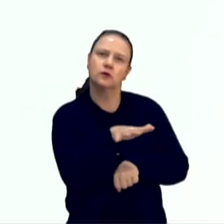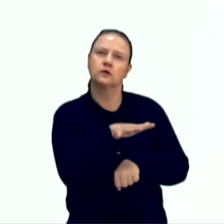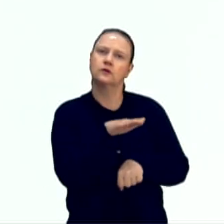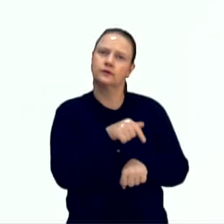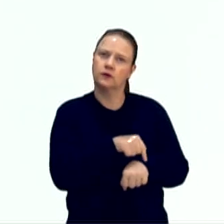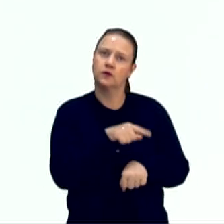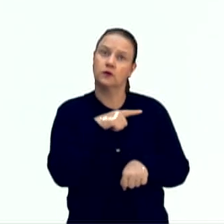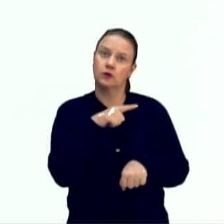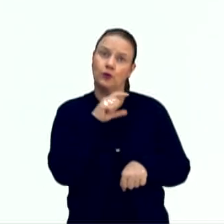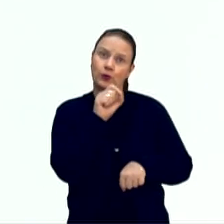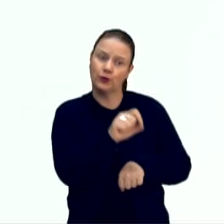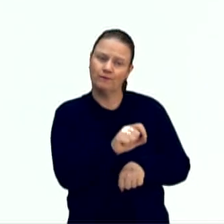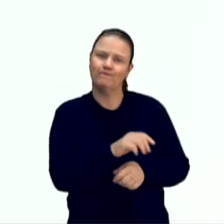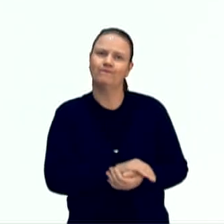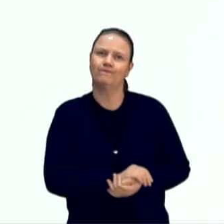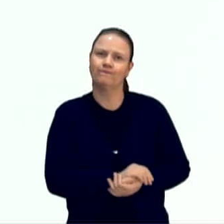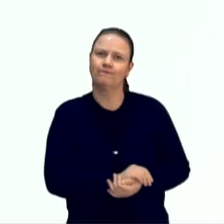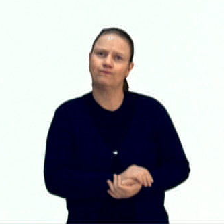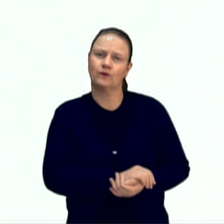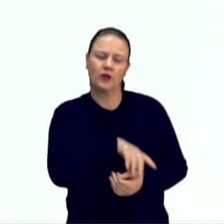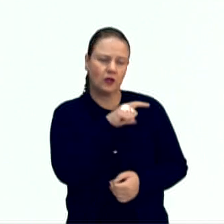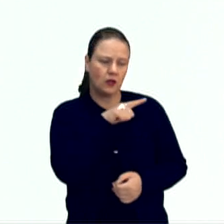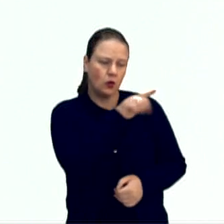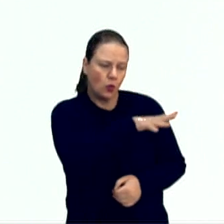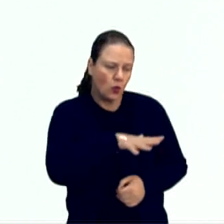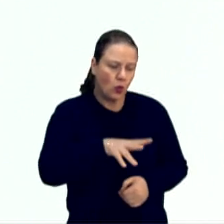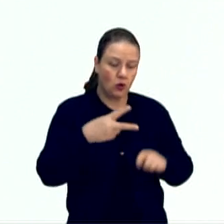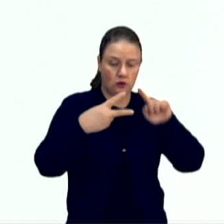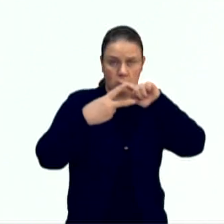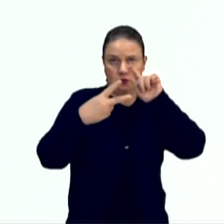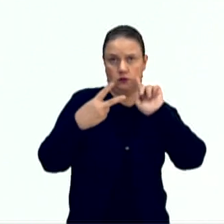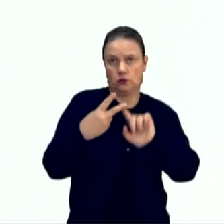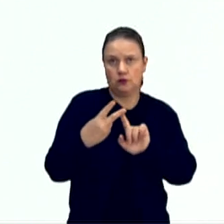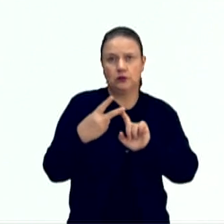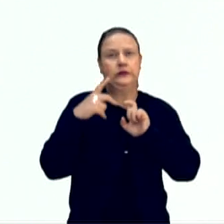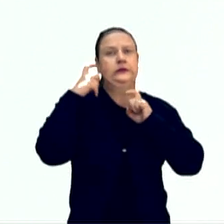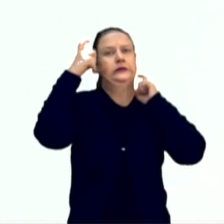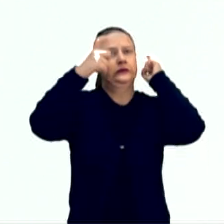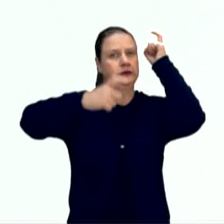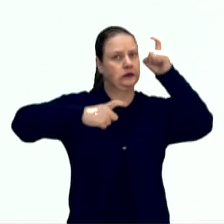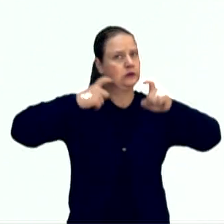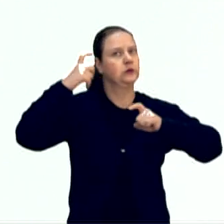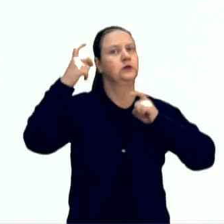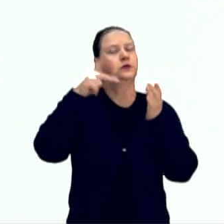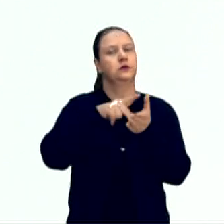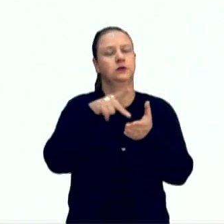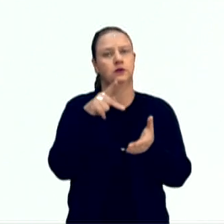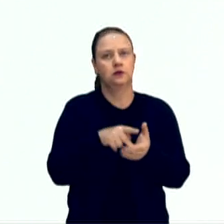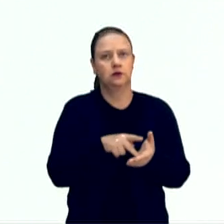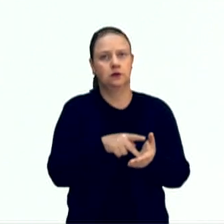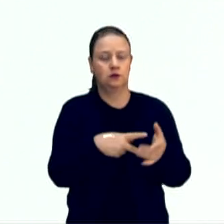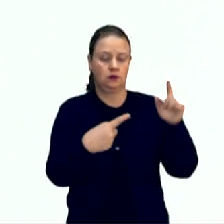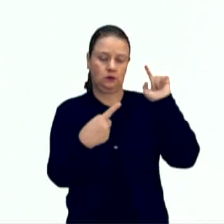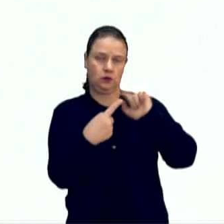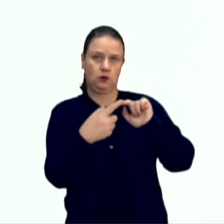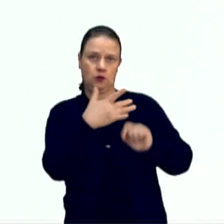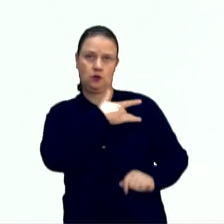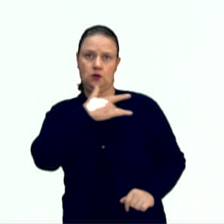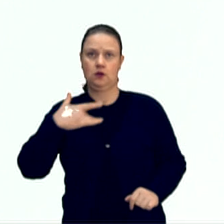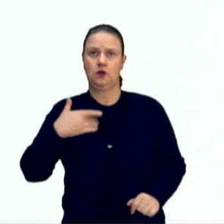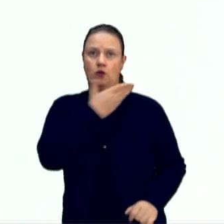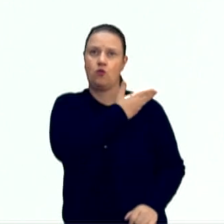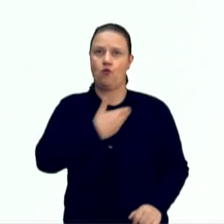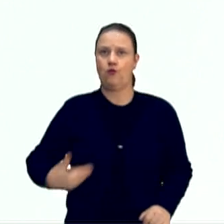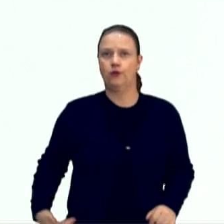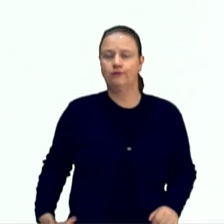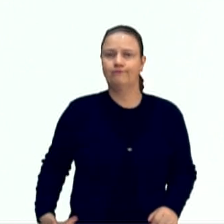dois vieses aí, duas áreas da pobreza muito preocupantes. Primeiro, a saúde pública, que